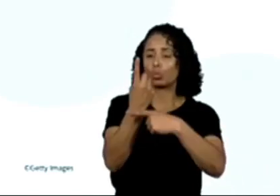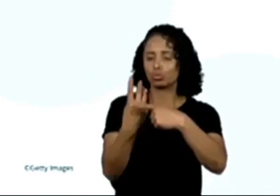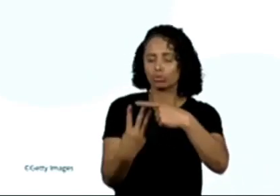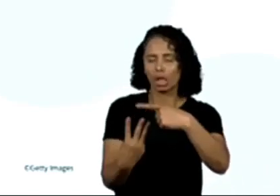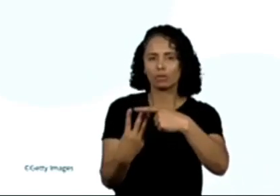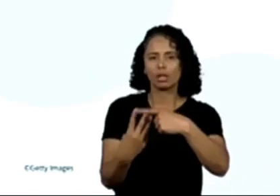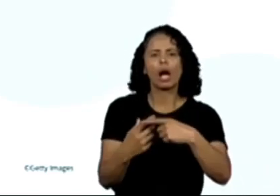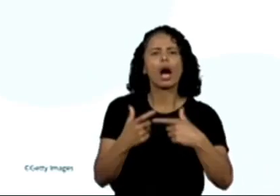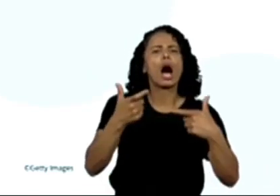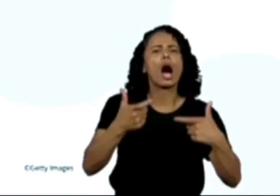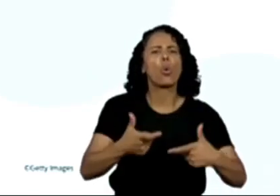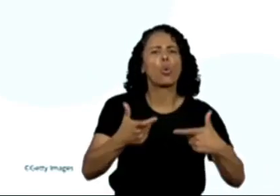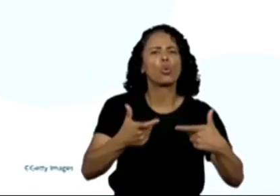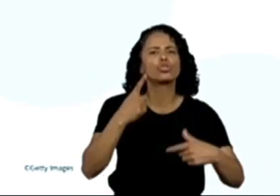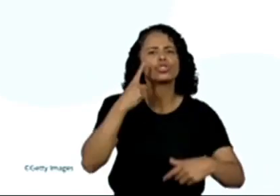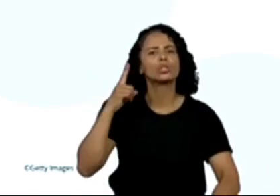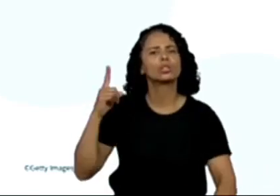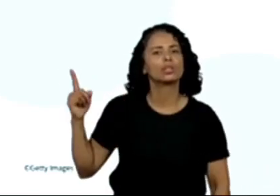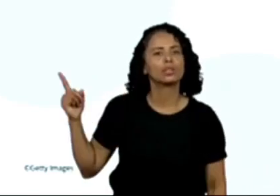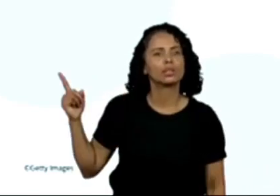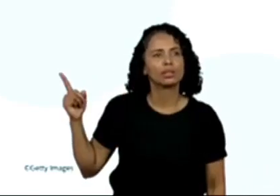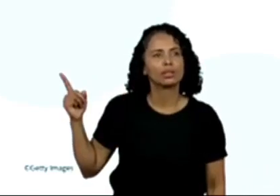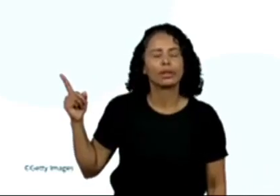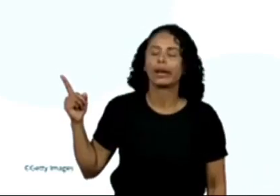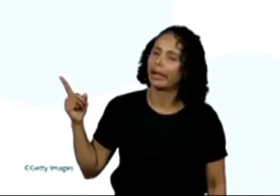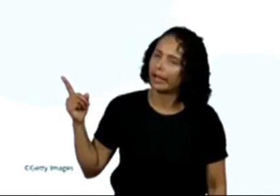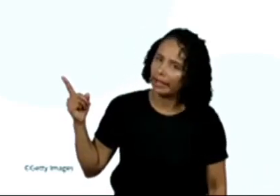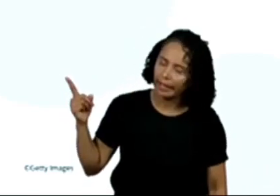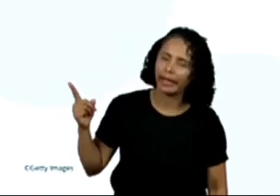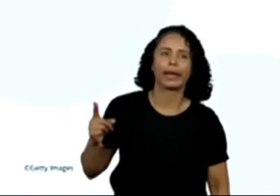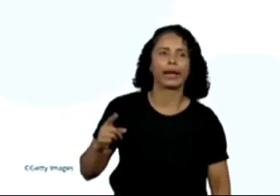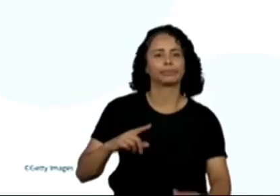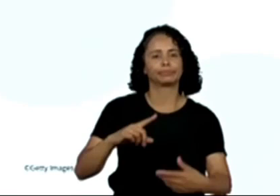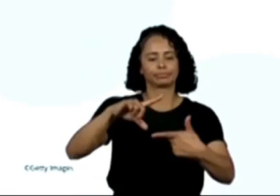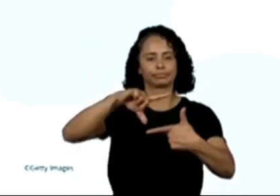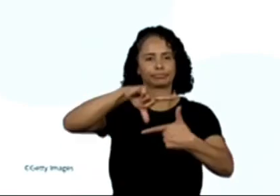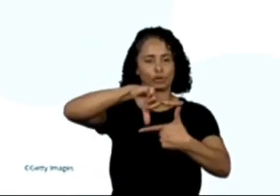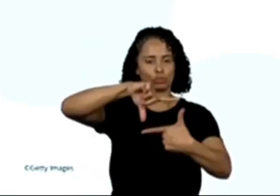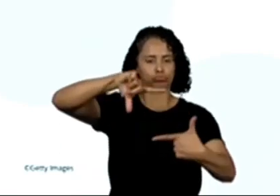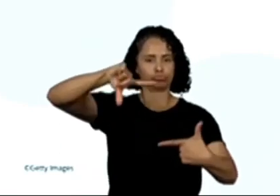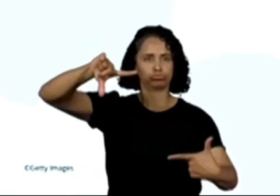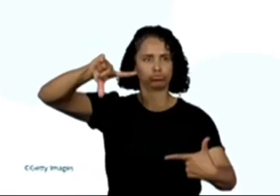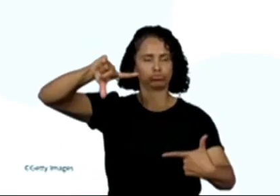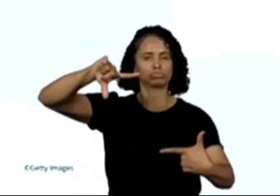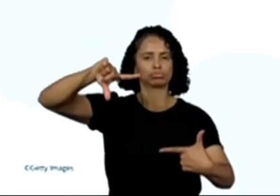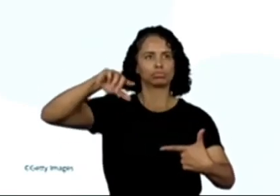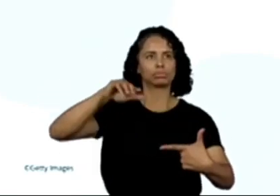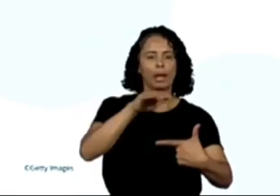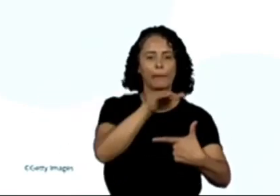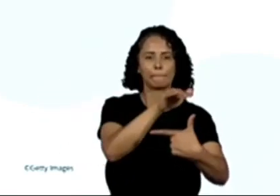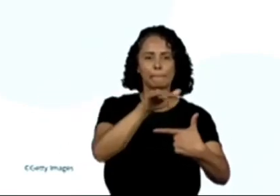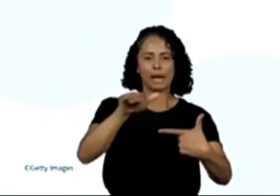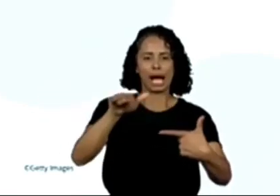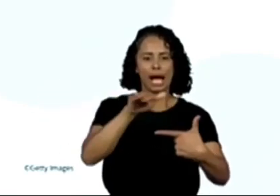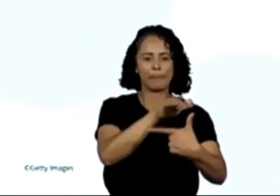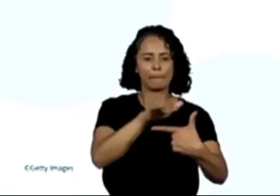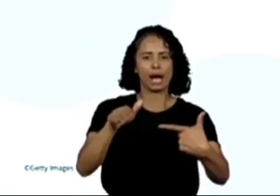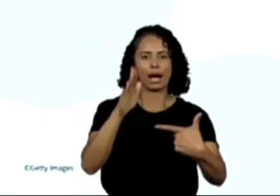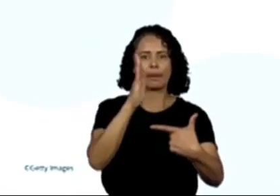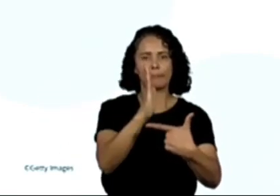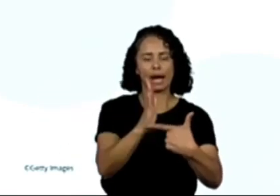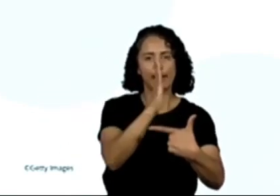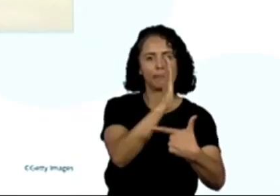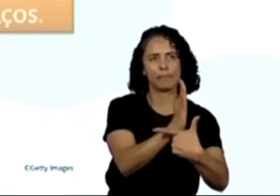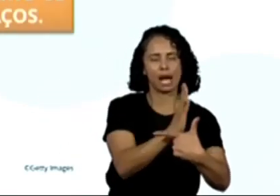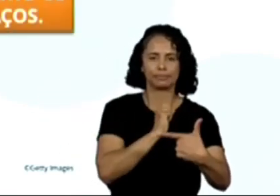que compreende esses pedaços. E aí depois você contou os pedaços, porque pode é visual. Também. Isso, visualmente, sim, isso é verdade. Beleza? Então vamos mostrar a resposta